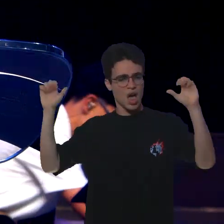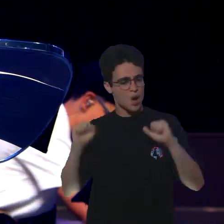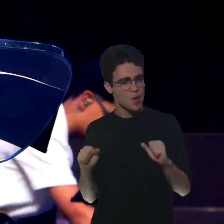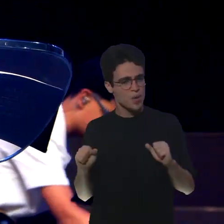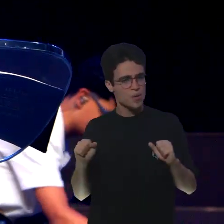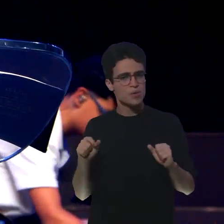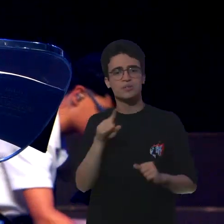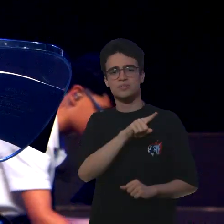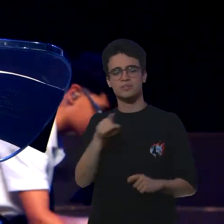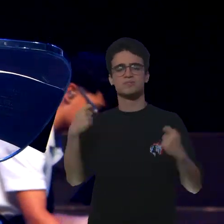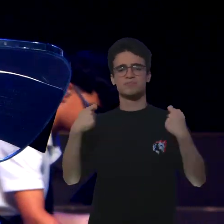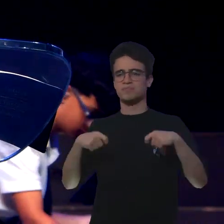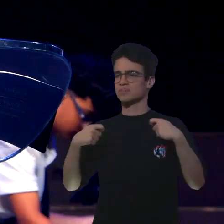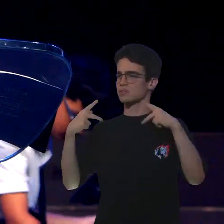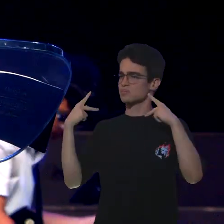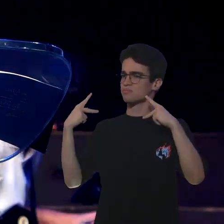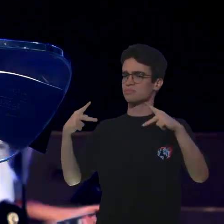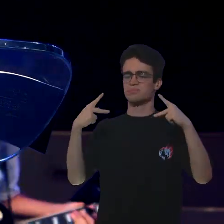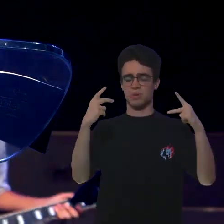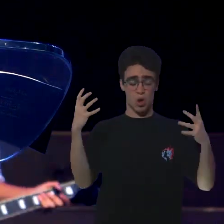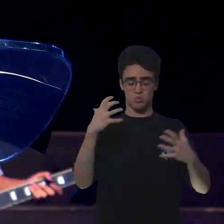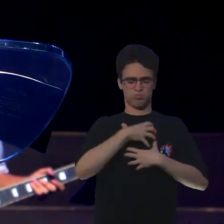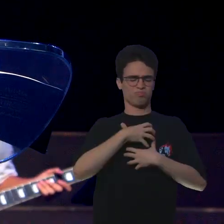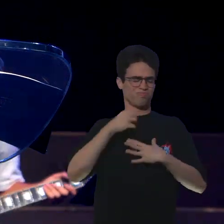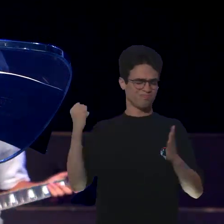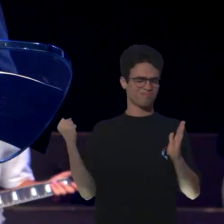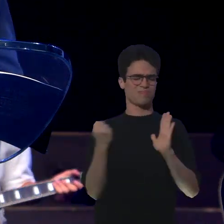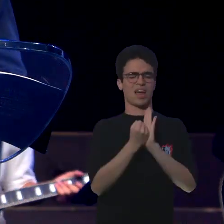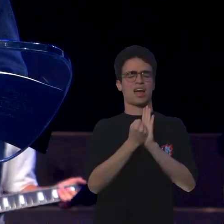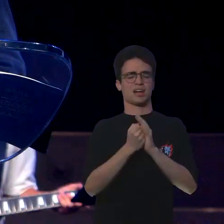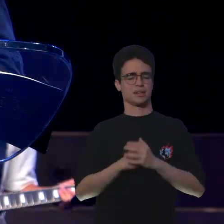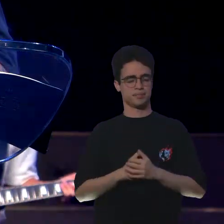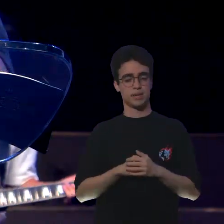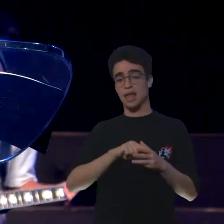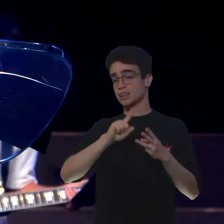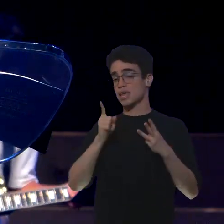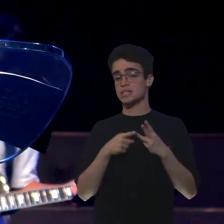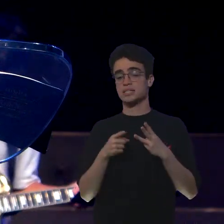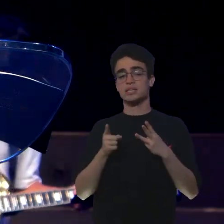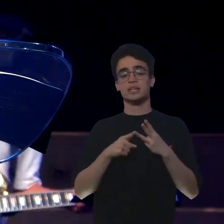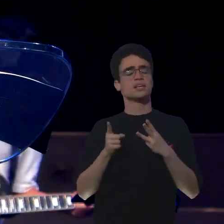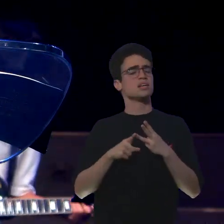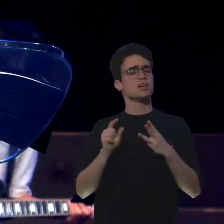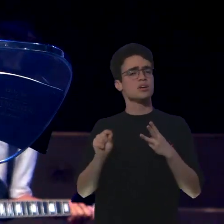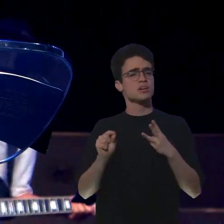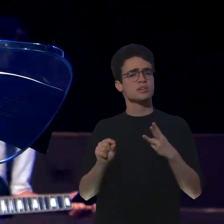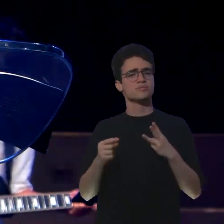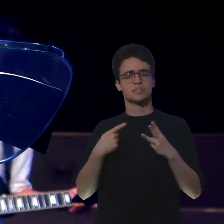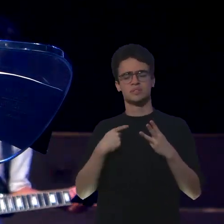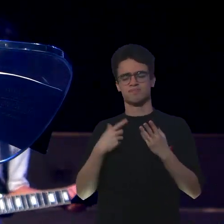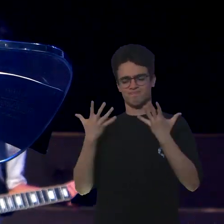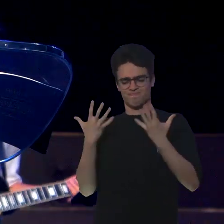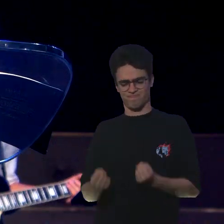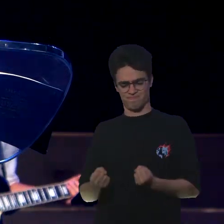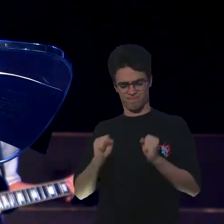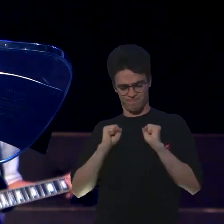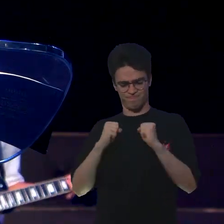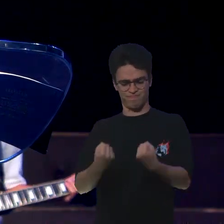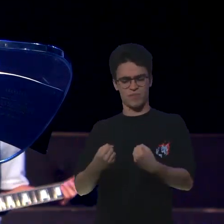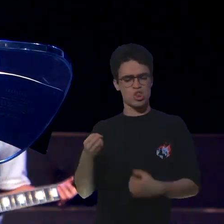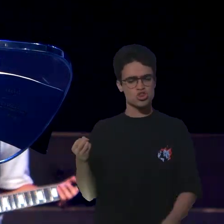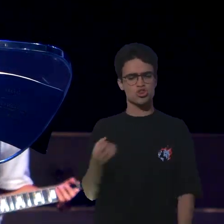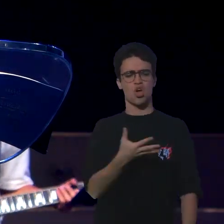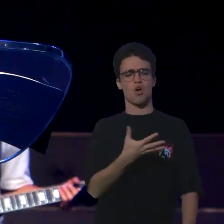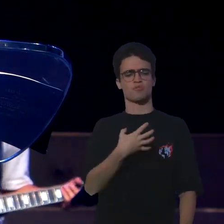serem empregados cuidadosamente em nós. Terceiro ponto, uma nova disposição, que